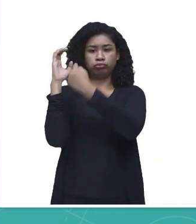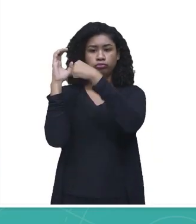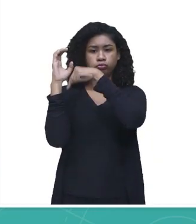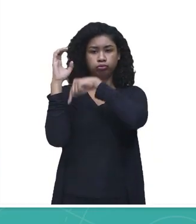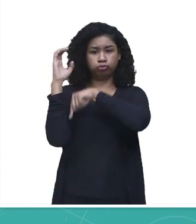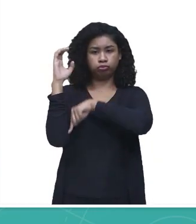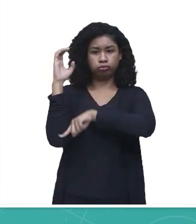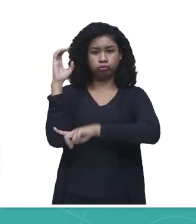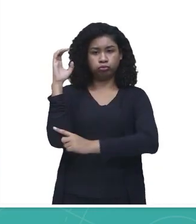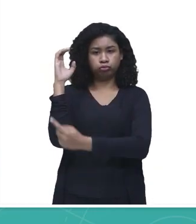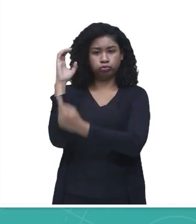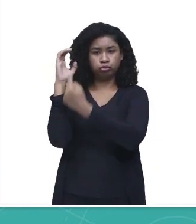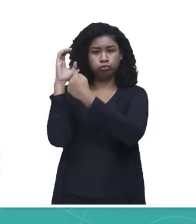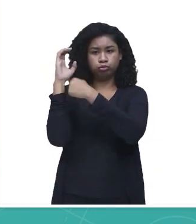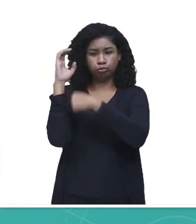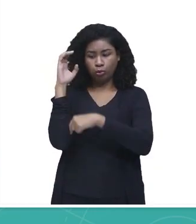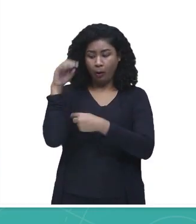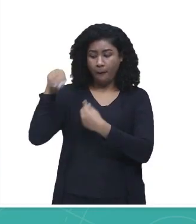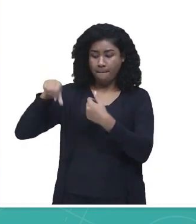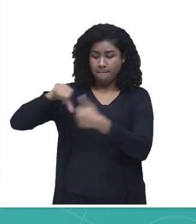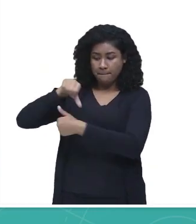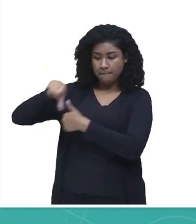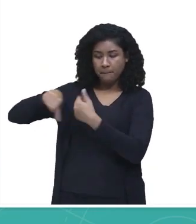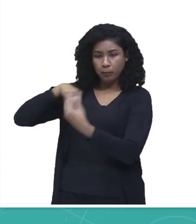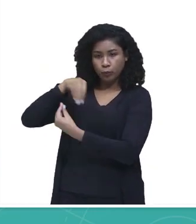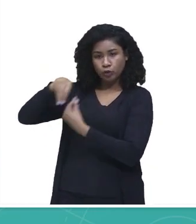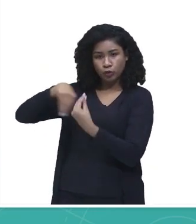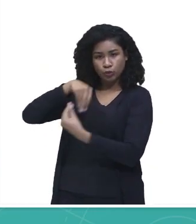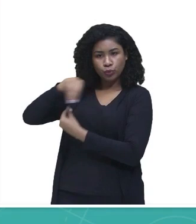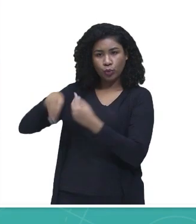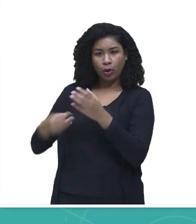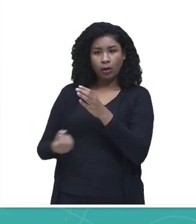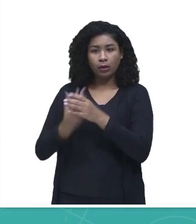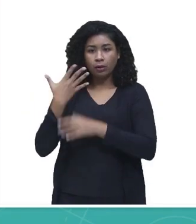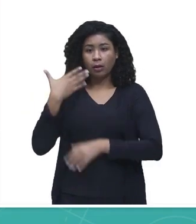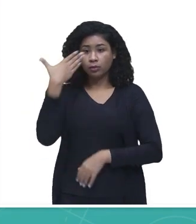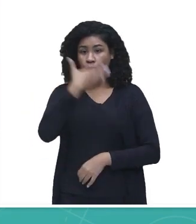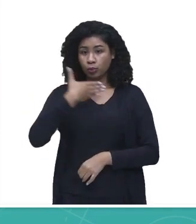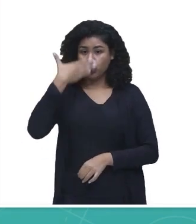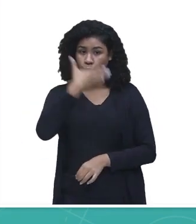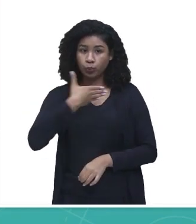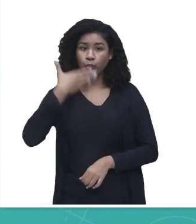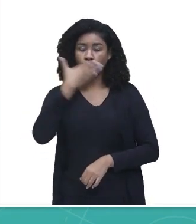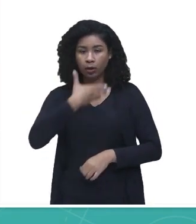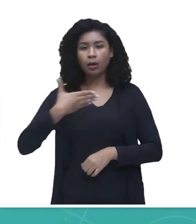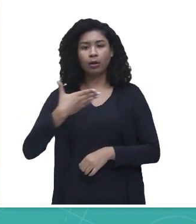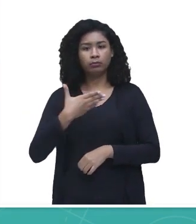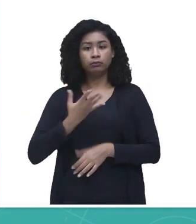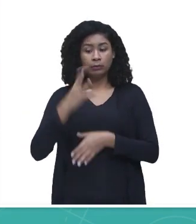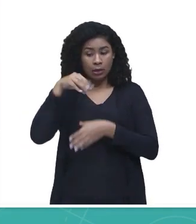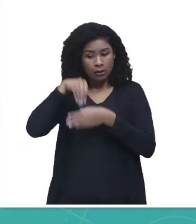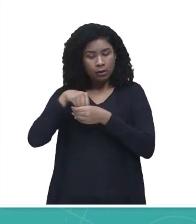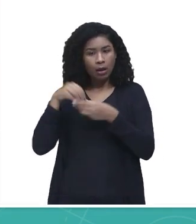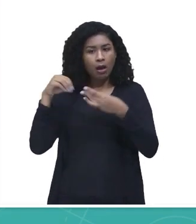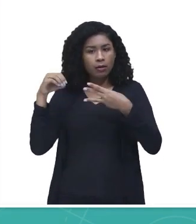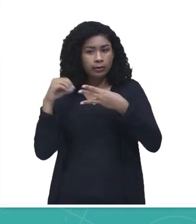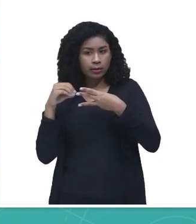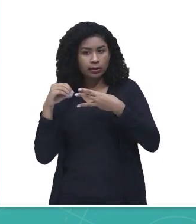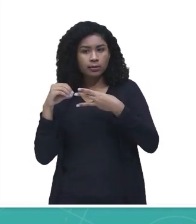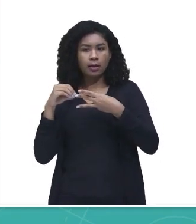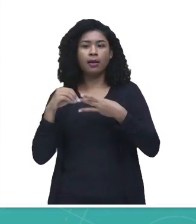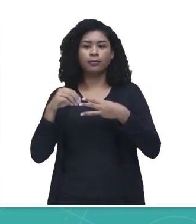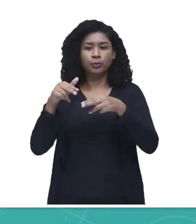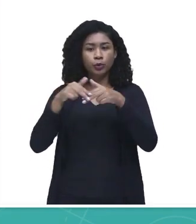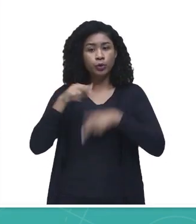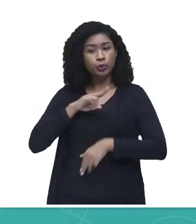na verdade, que são ali pequenas estruturas que estão nas suas células, que vai acontecer é a